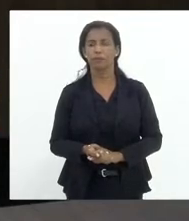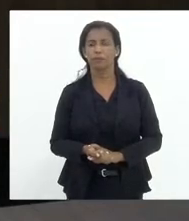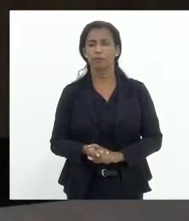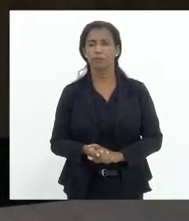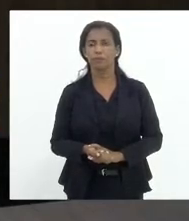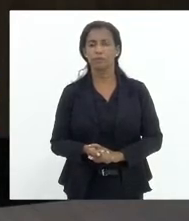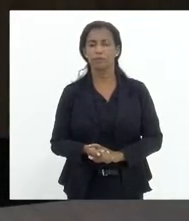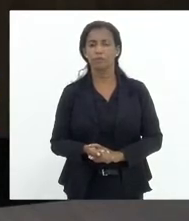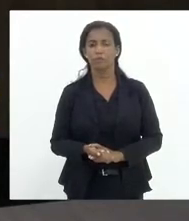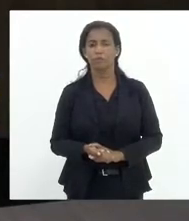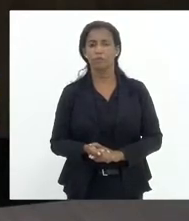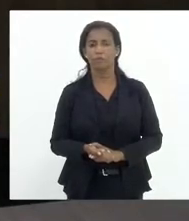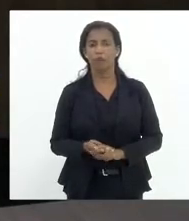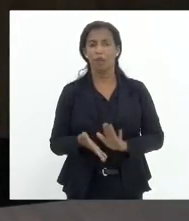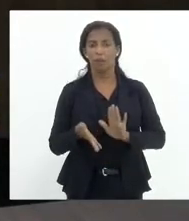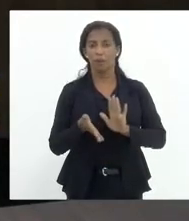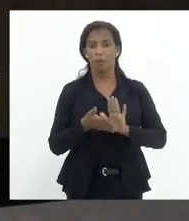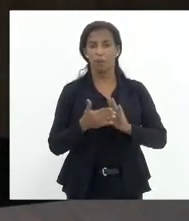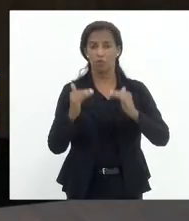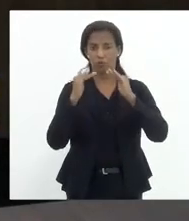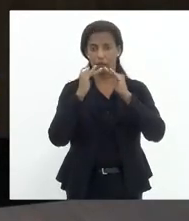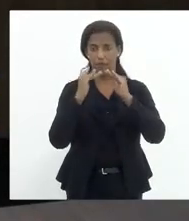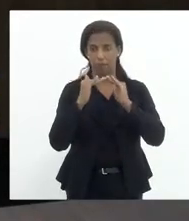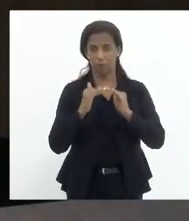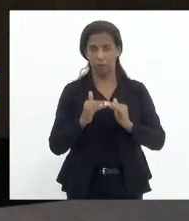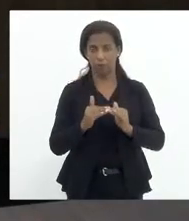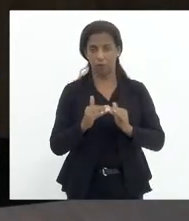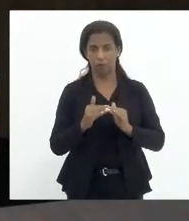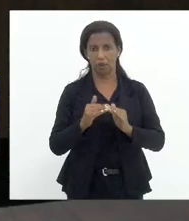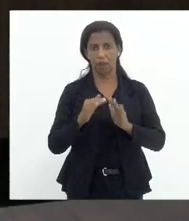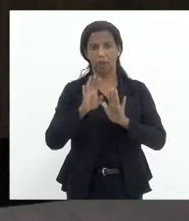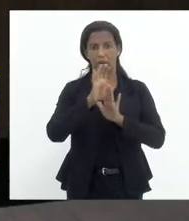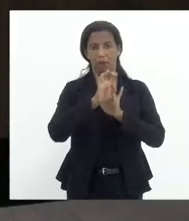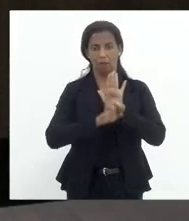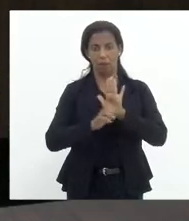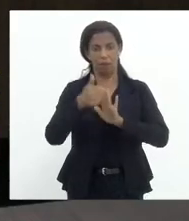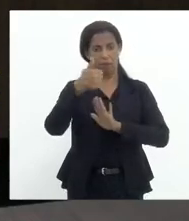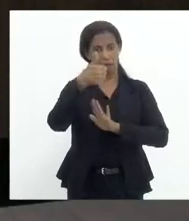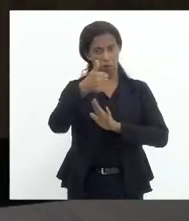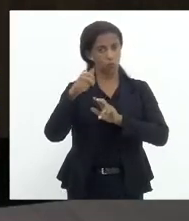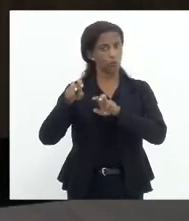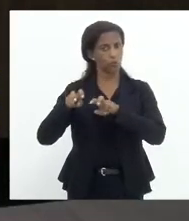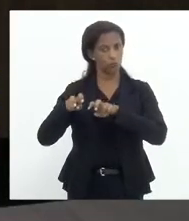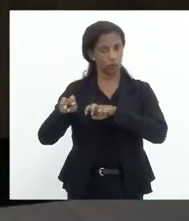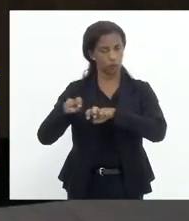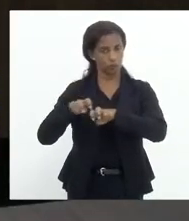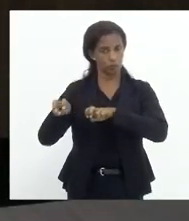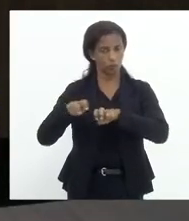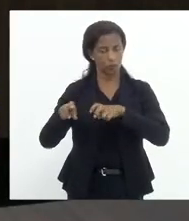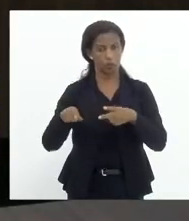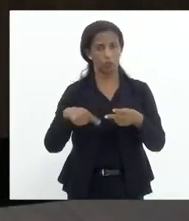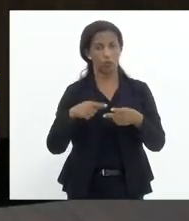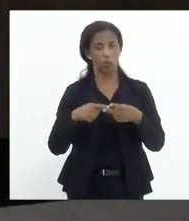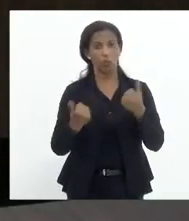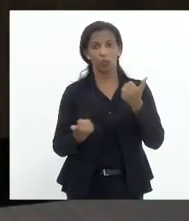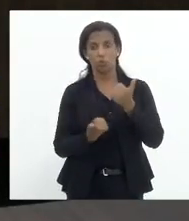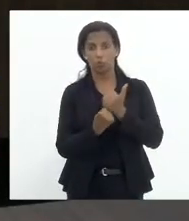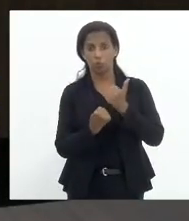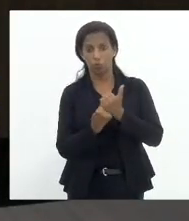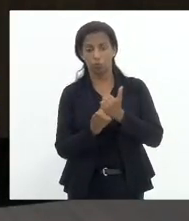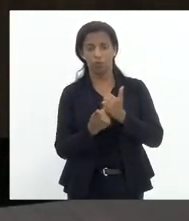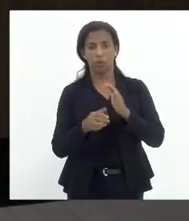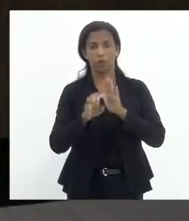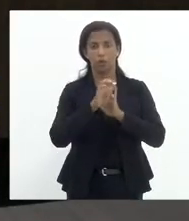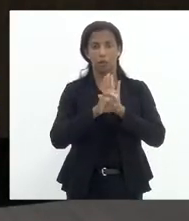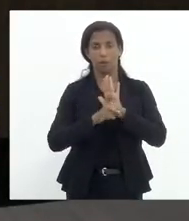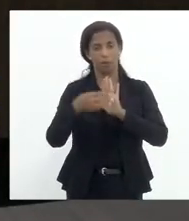é a proposta do parecer é favorável à emenda um da comissão de transportes favorável com subemenda à